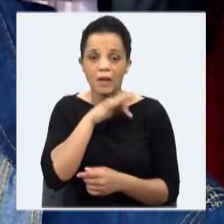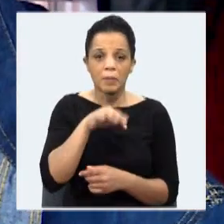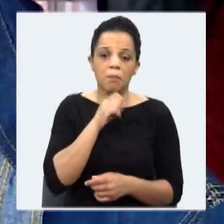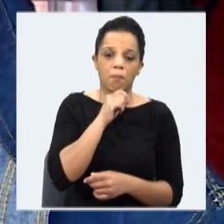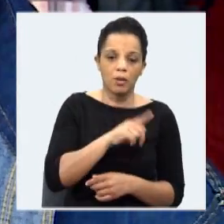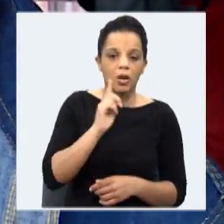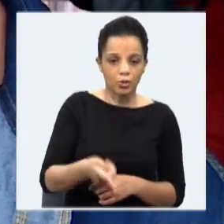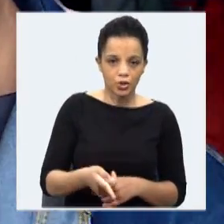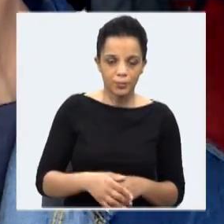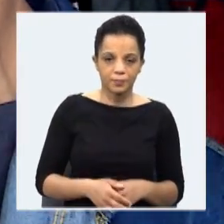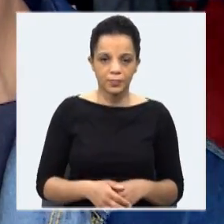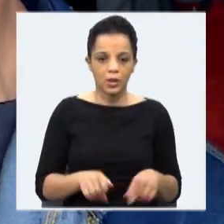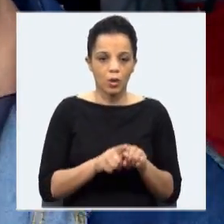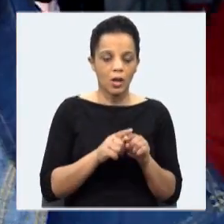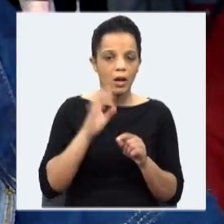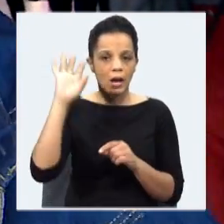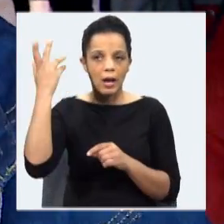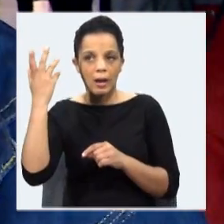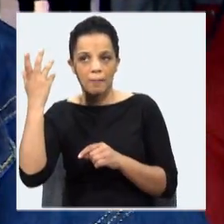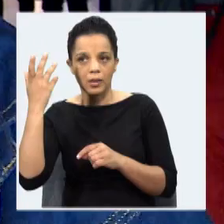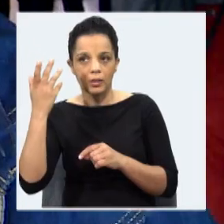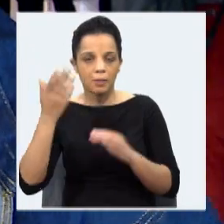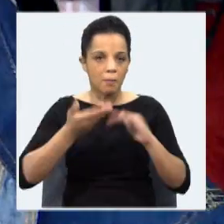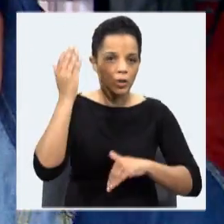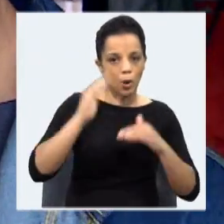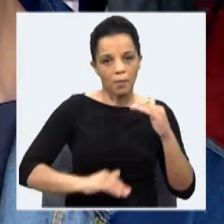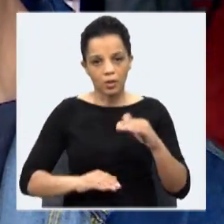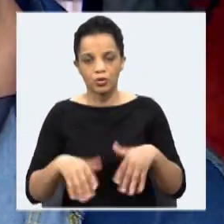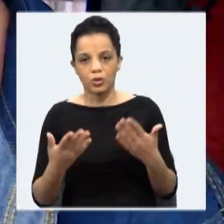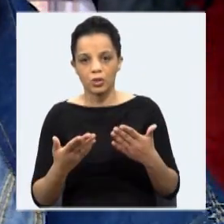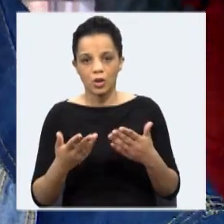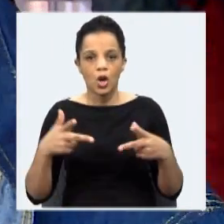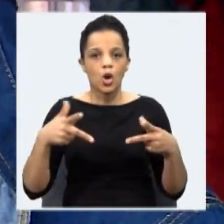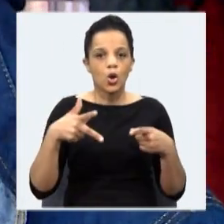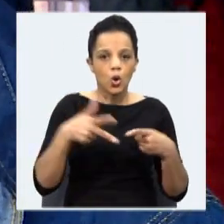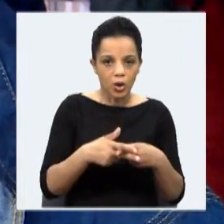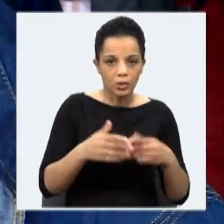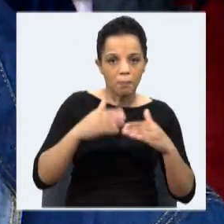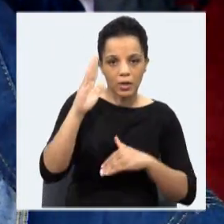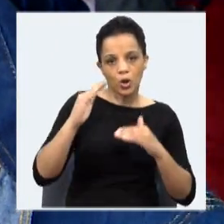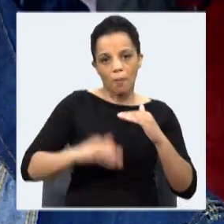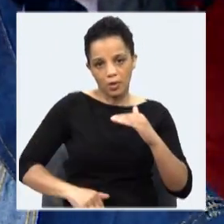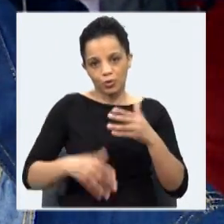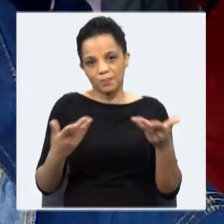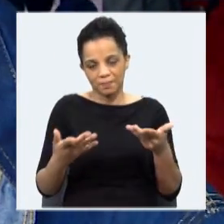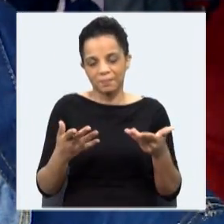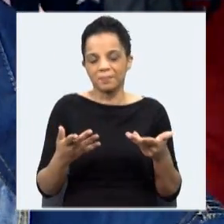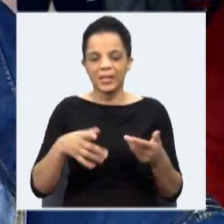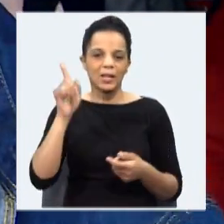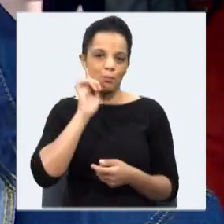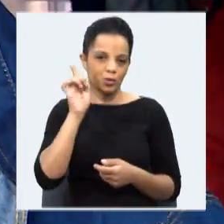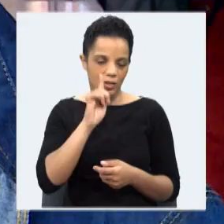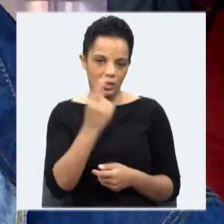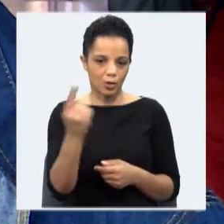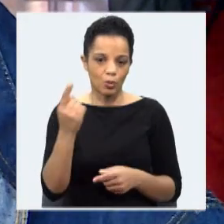estas famílias podem ser mais ou menos para o ambiente, mais ou menos para a austeridade, e é esta a importância de cada